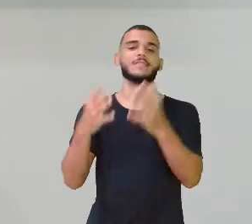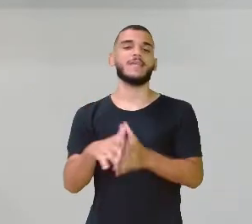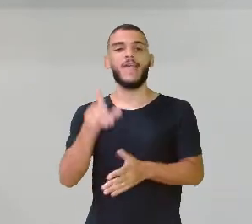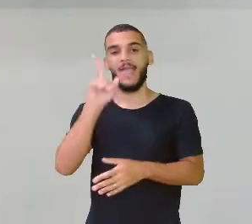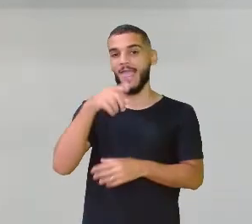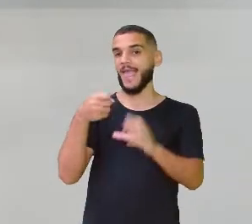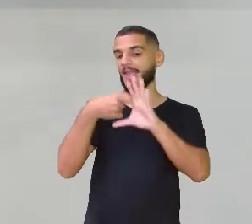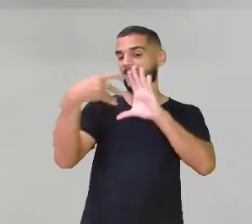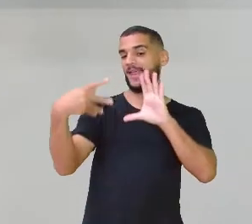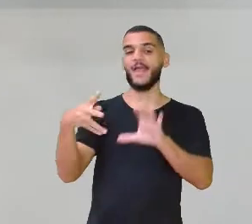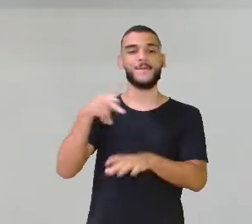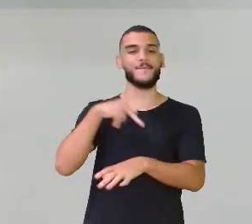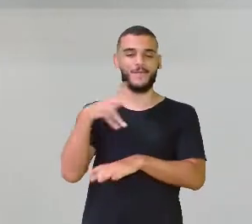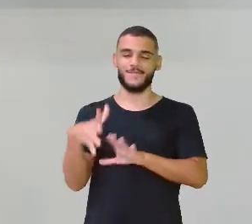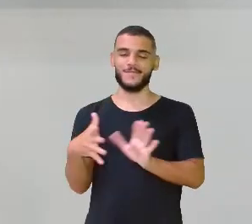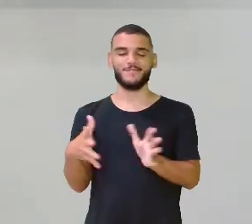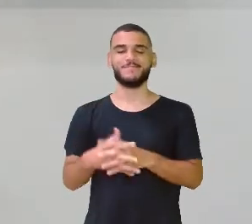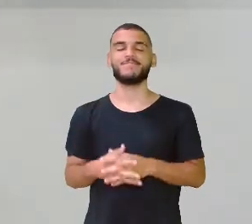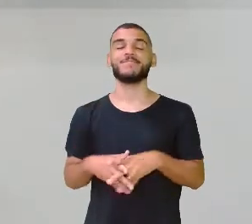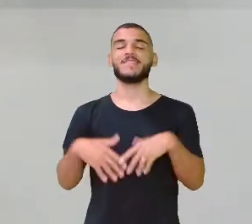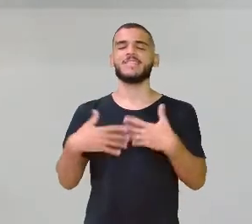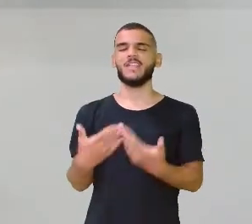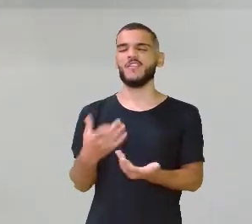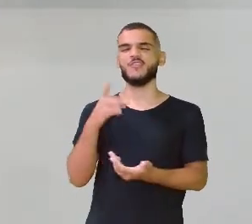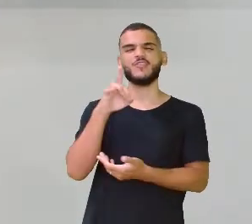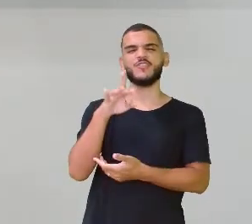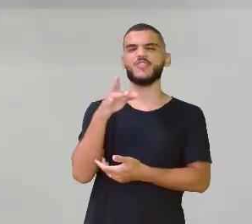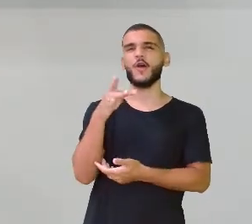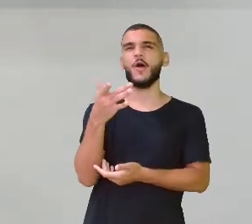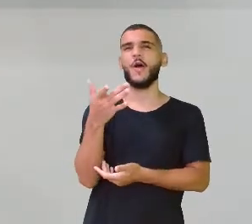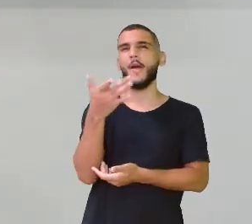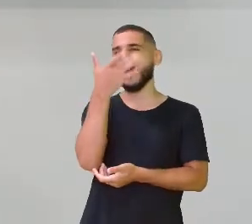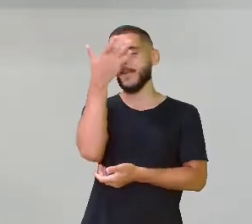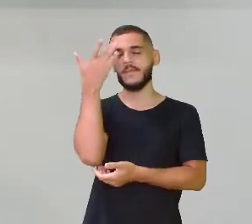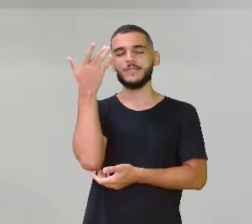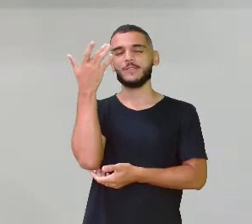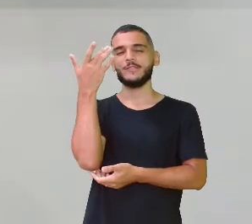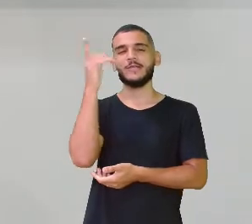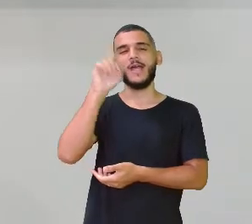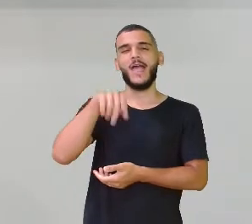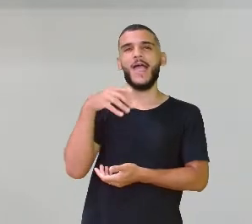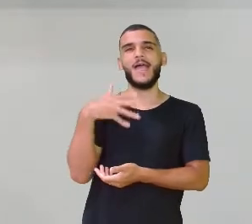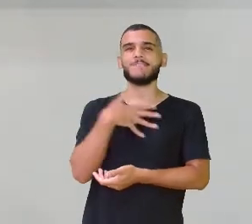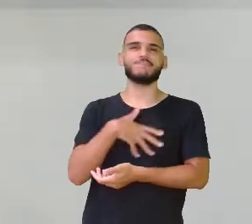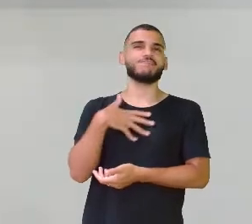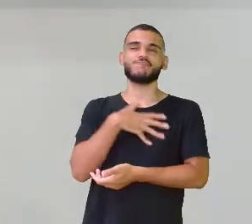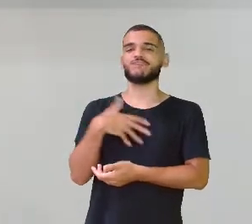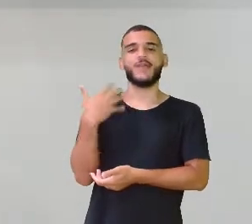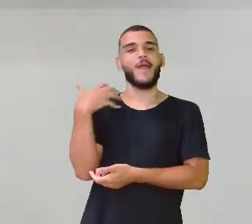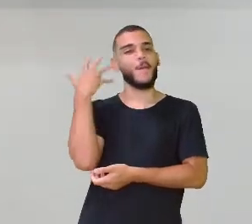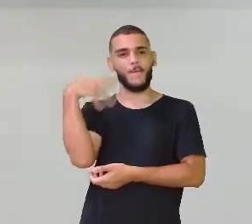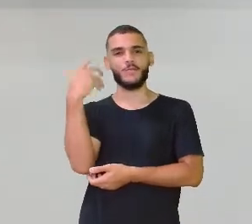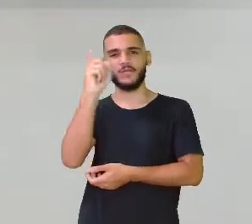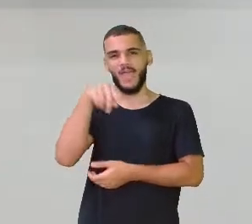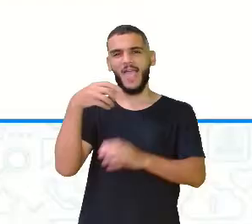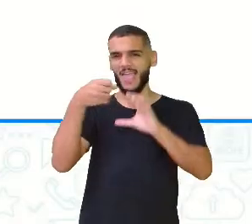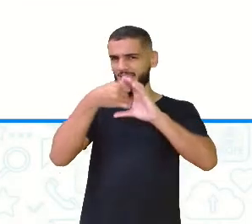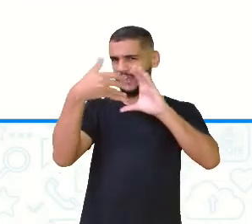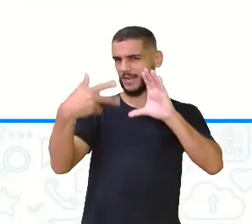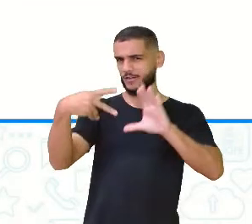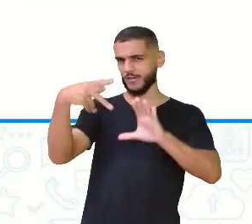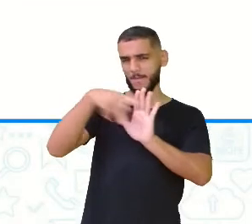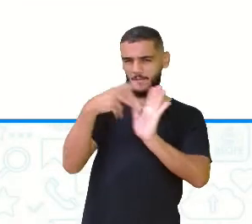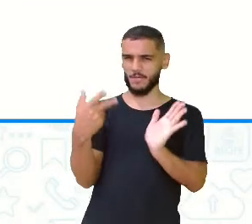característica minha. Mas será que só a pessoa ser musical é uma característica dela? Por isso que eu estou perguntando aqui, quem